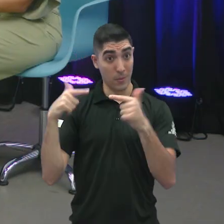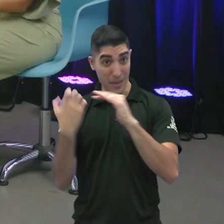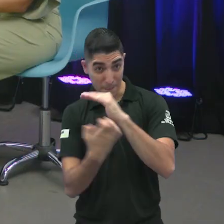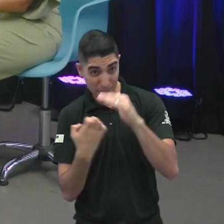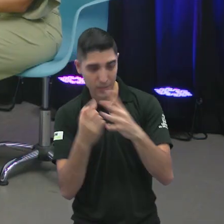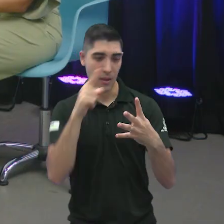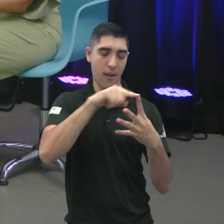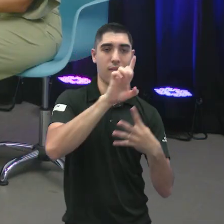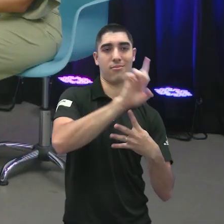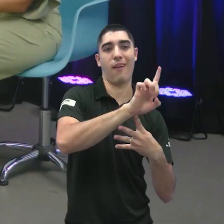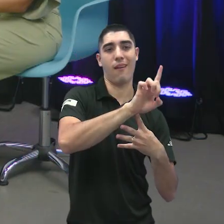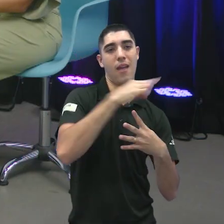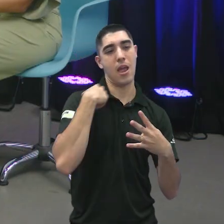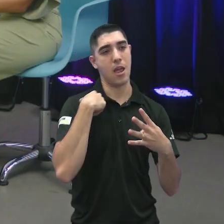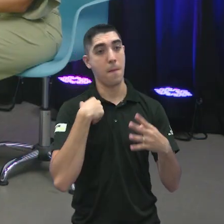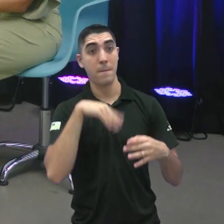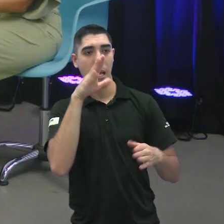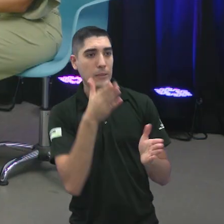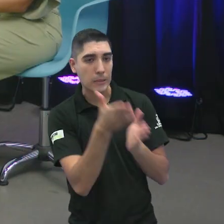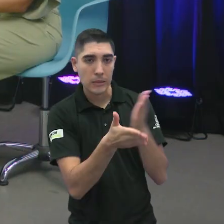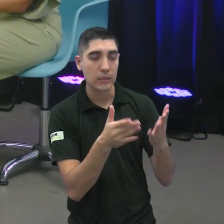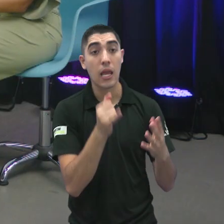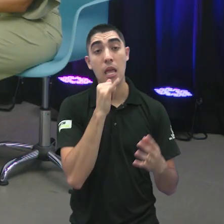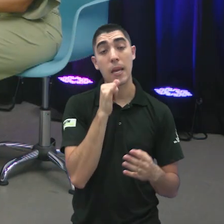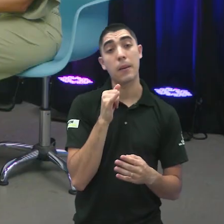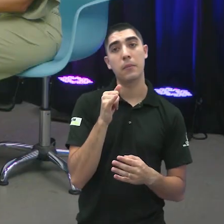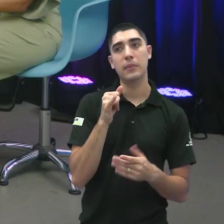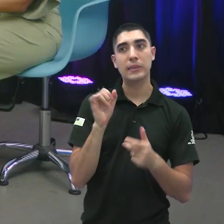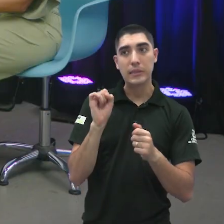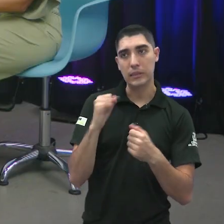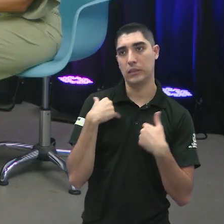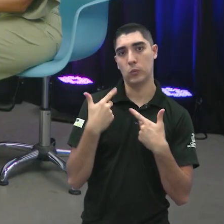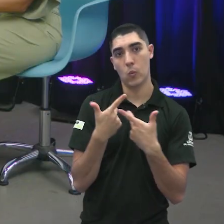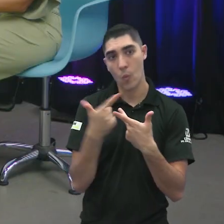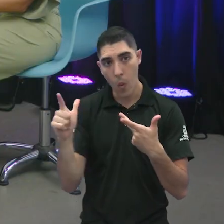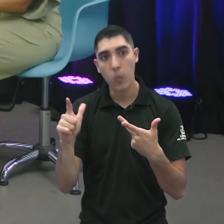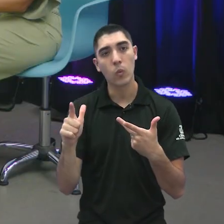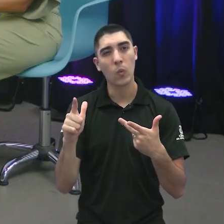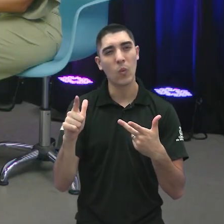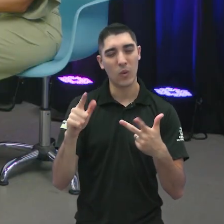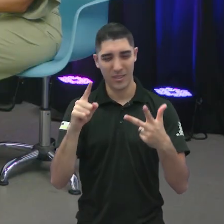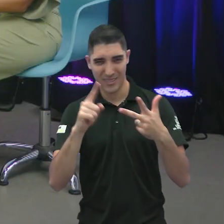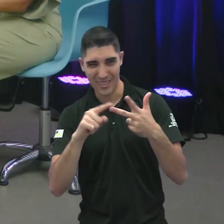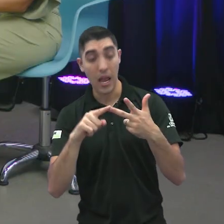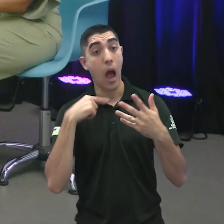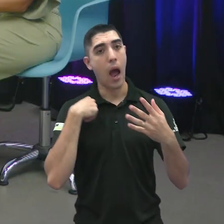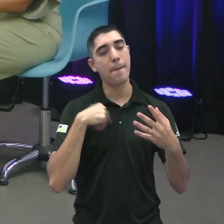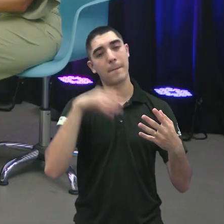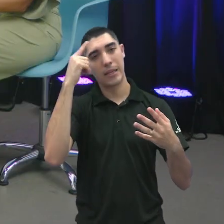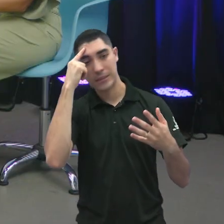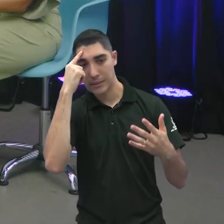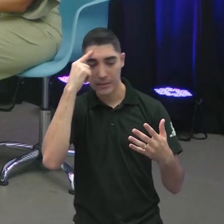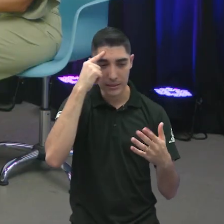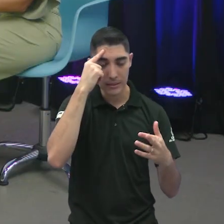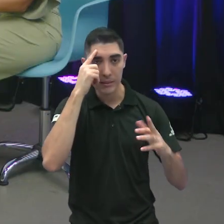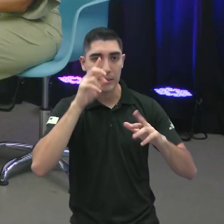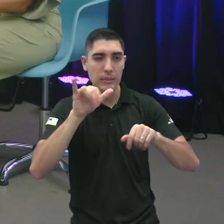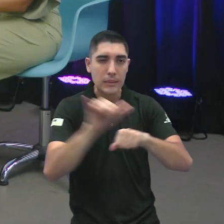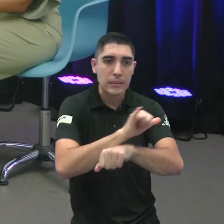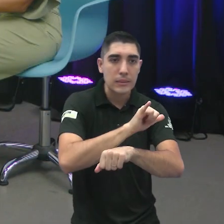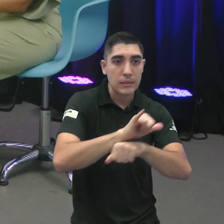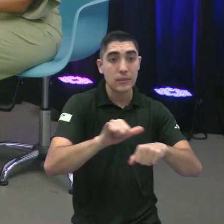consultoria, a conformidade aumenta, a análise, estratégia precisa estar muito mais alta. Então, isso